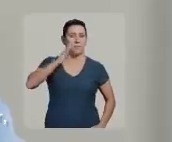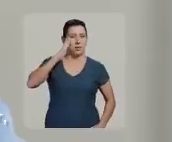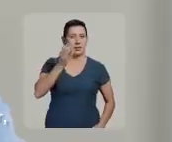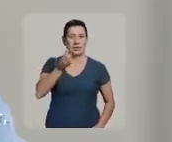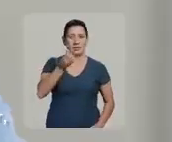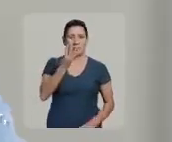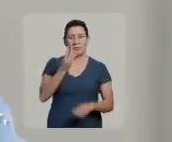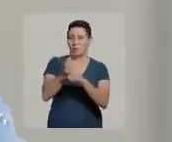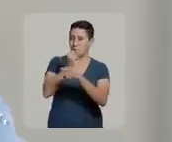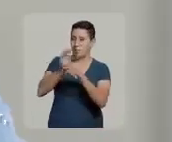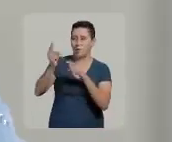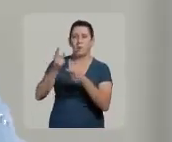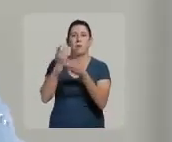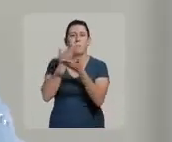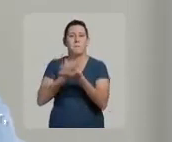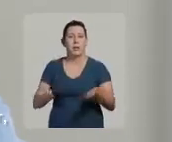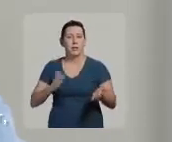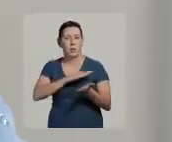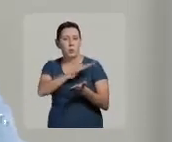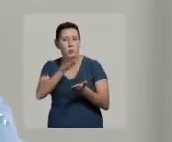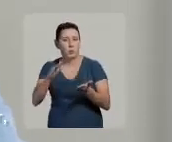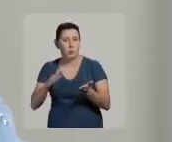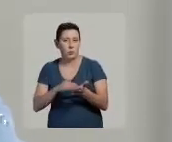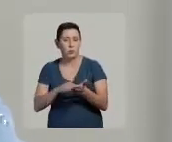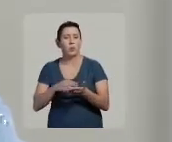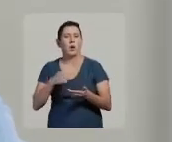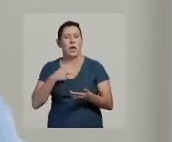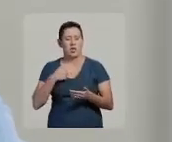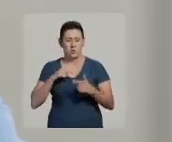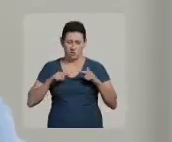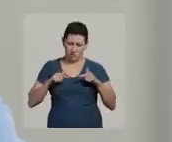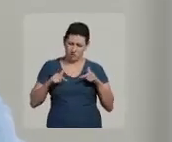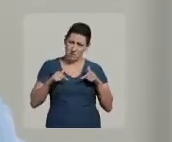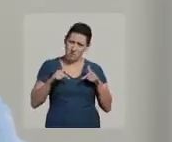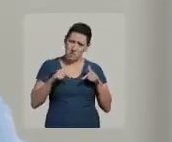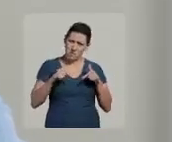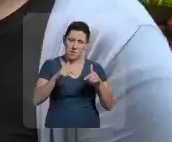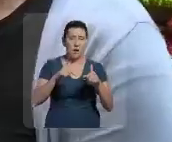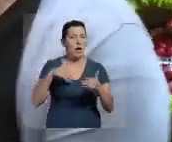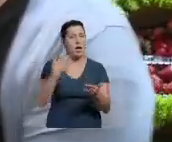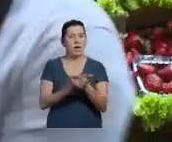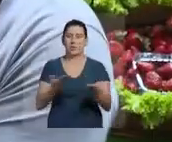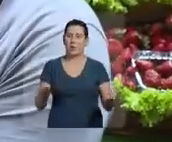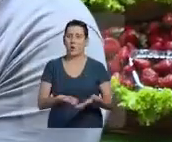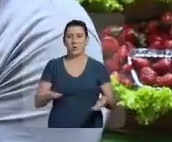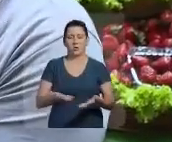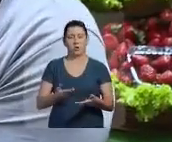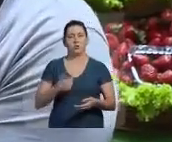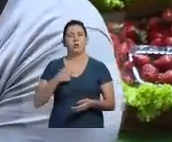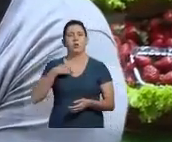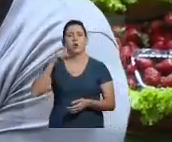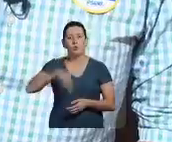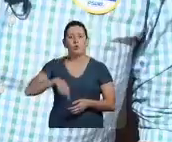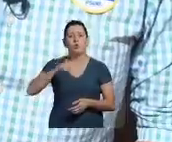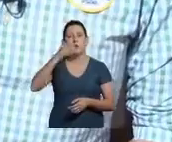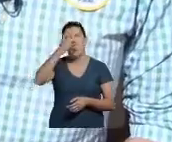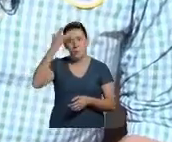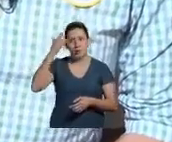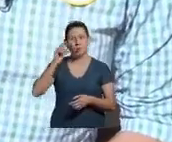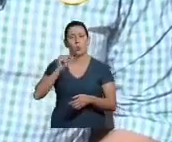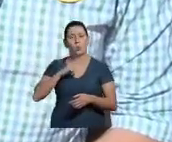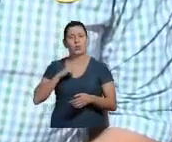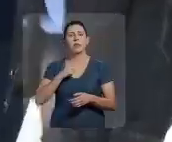64. E aí me dediquei, me lancei ao trabalho com um enorme vigor, coisa que faço até hoje. Eu sou a mesma pessoa com a